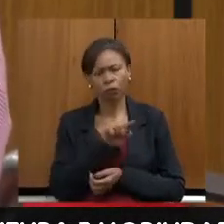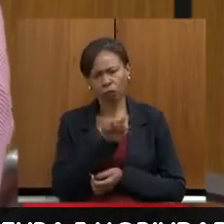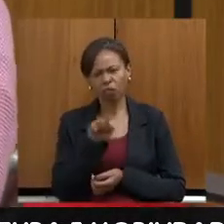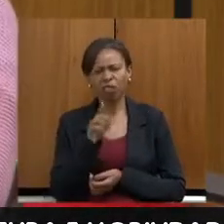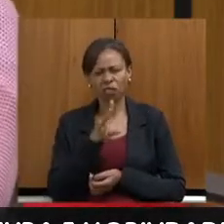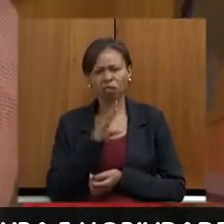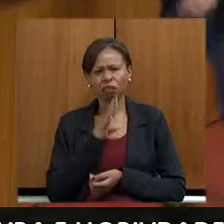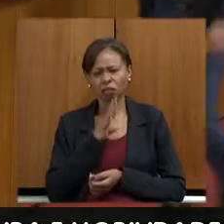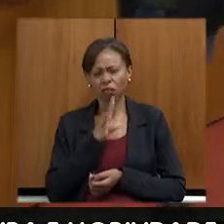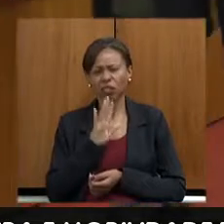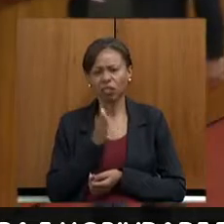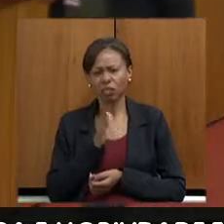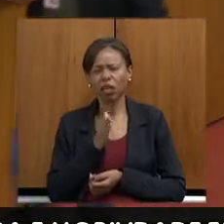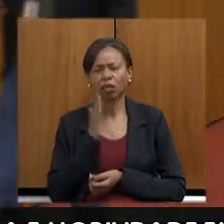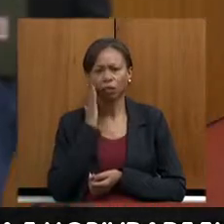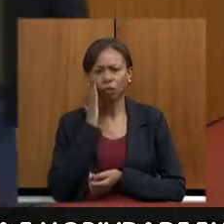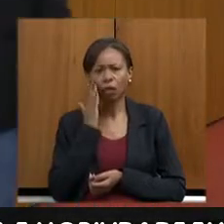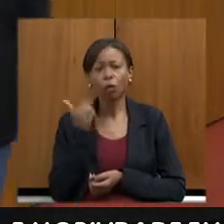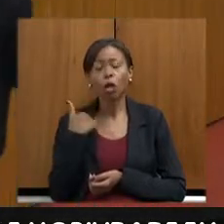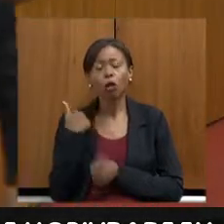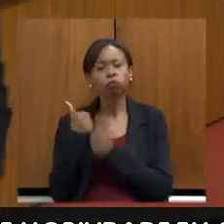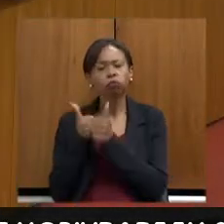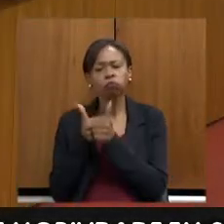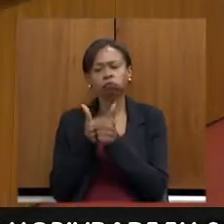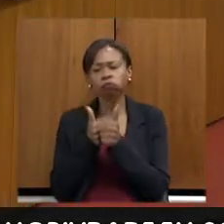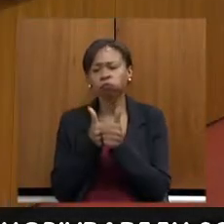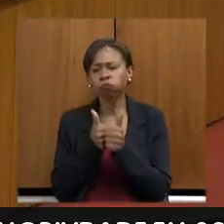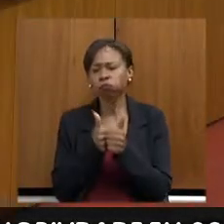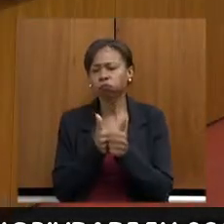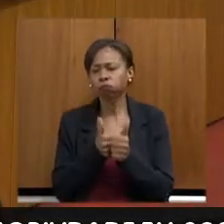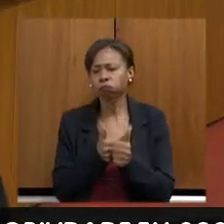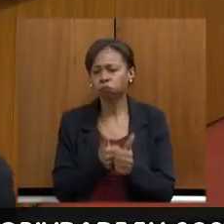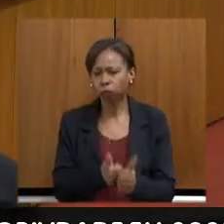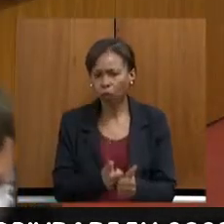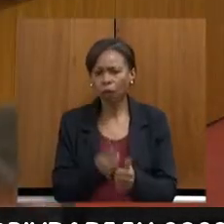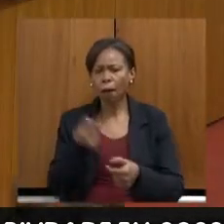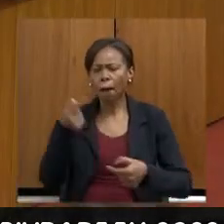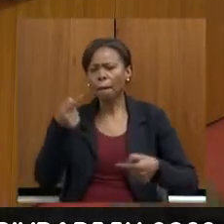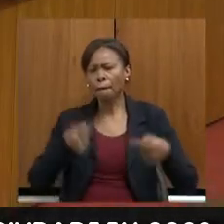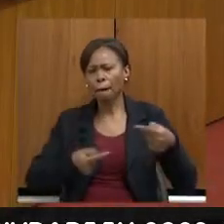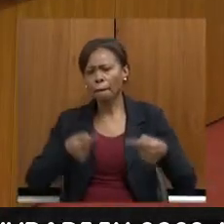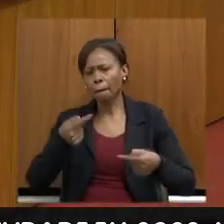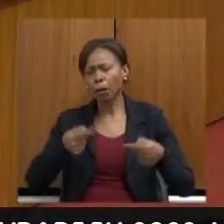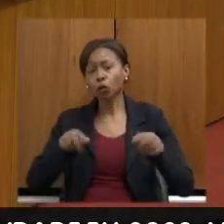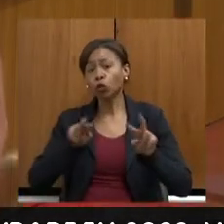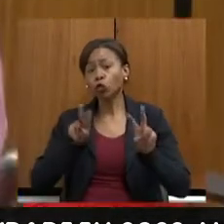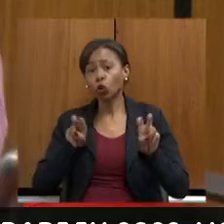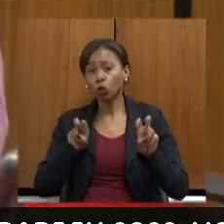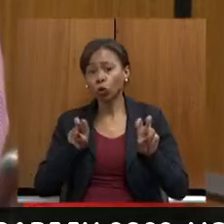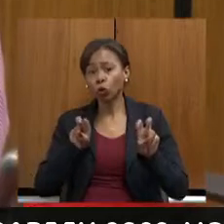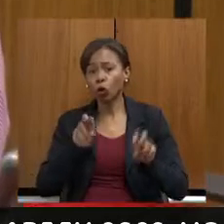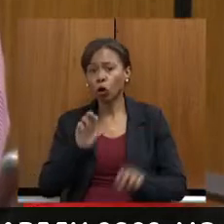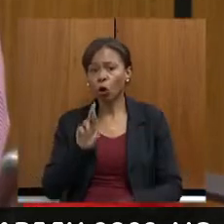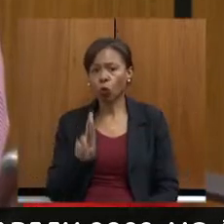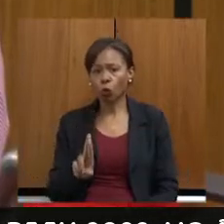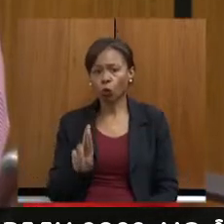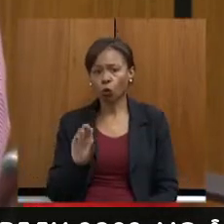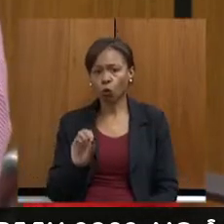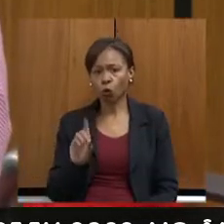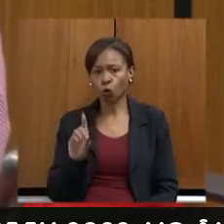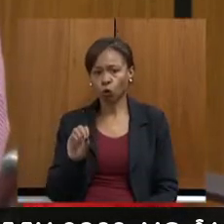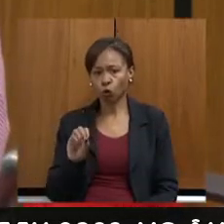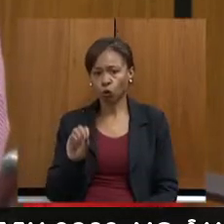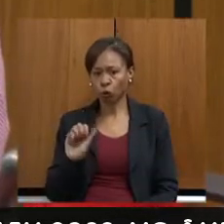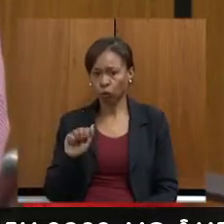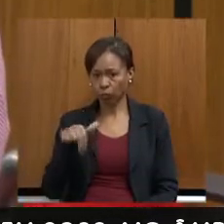Senhor e de toda sua equipe que eu acompanho desde o início todas as discussões sobre o Rodoanel é e